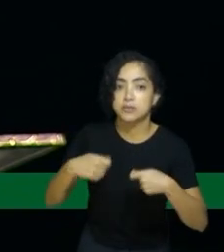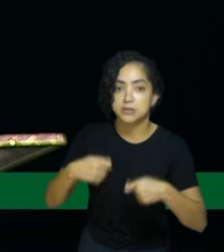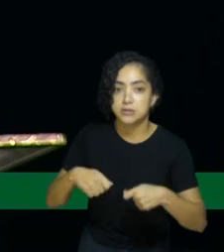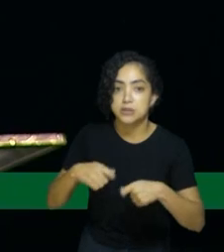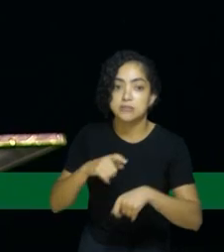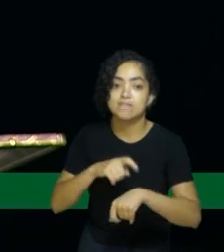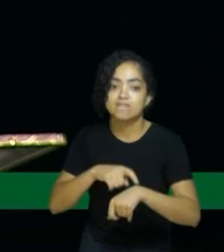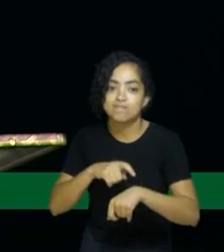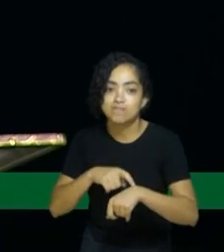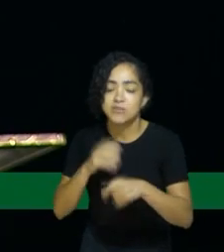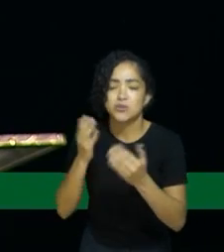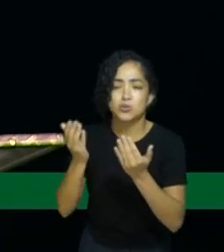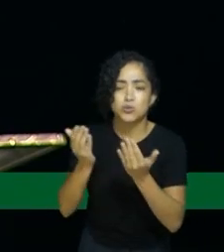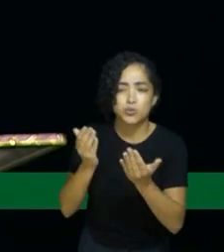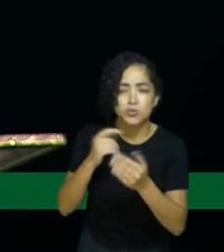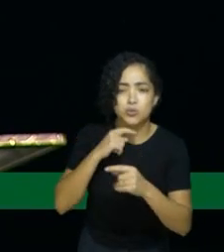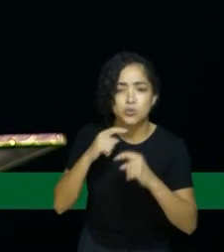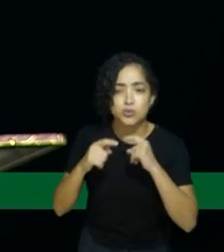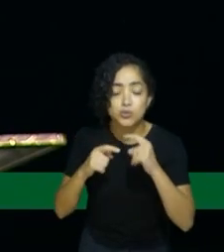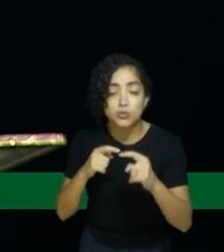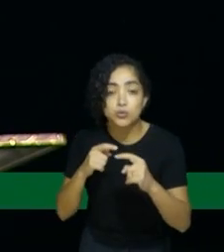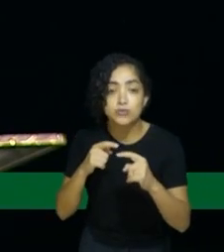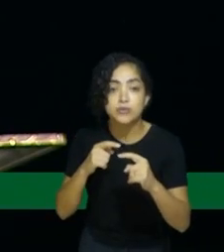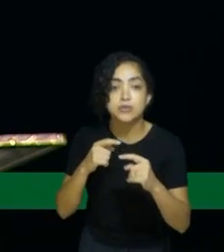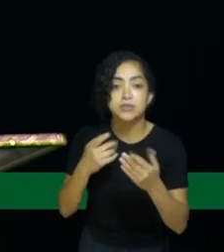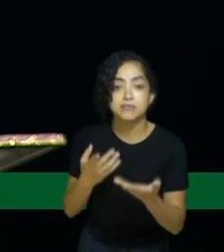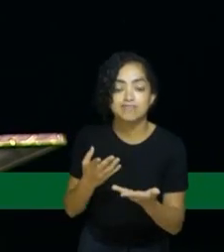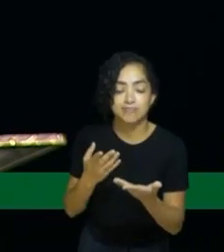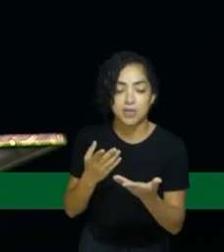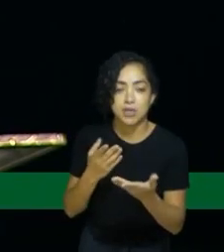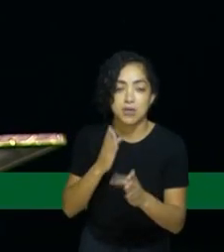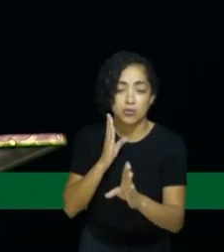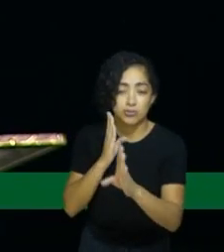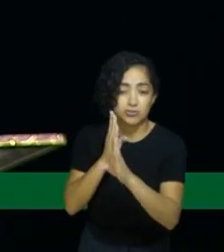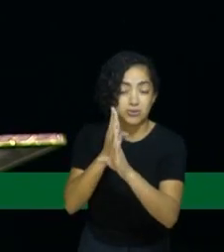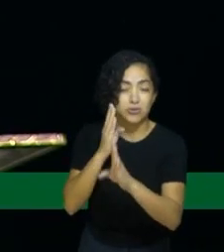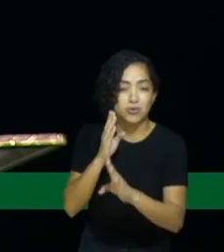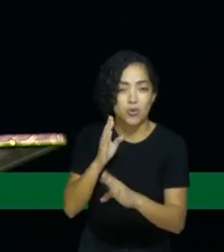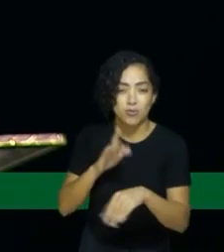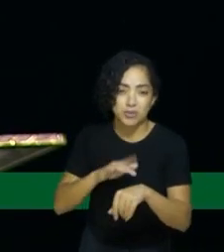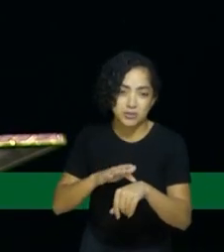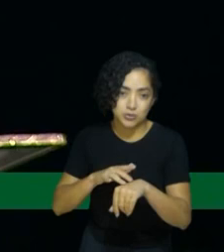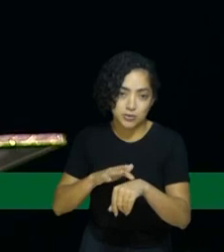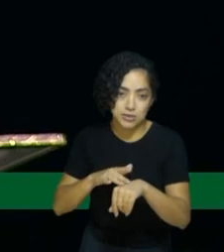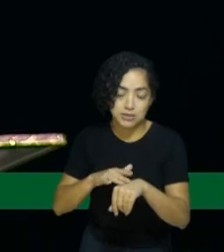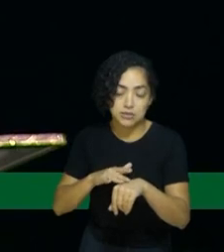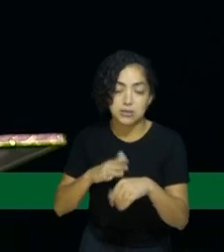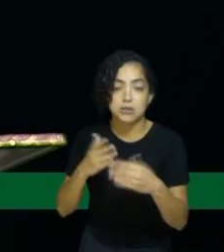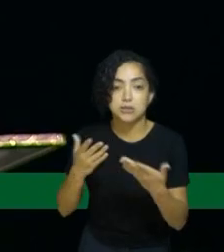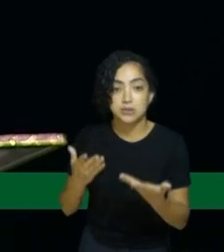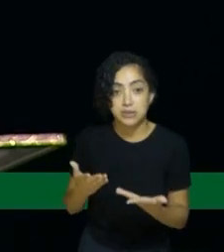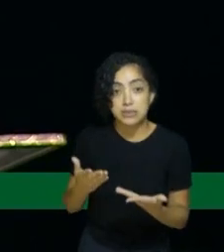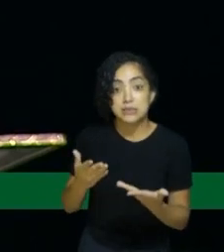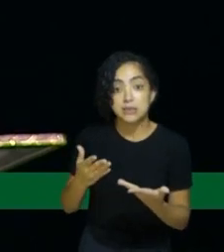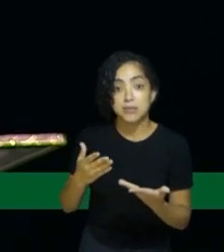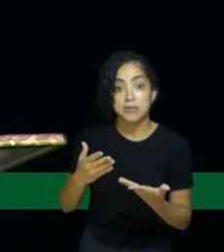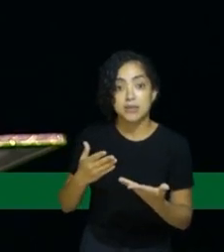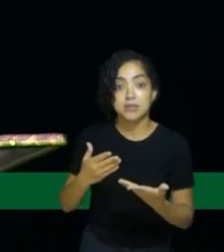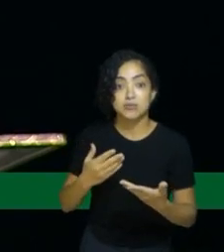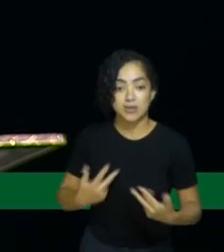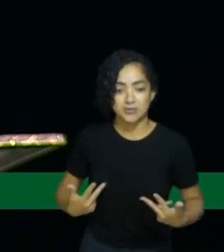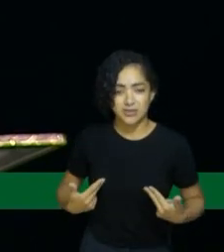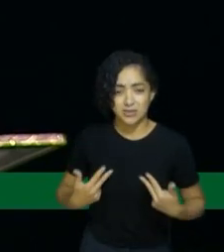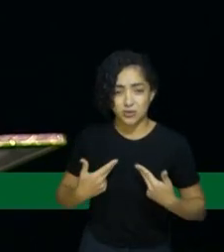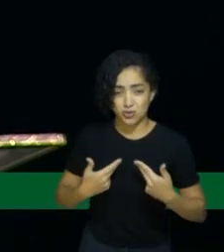de dúvidas diante de um diagnóstico ruim e para as mulheres mastectomizadas